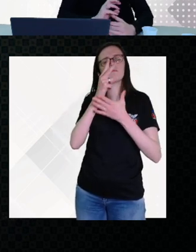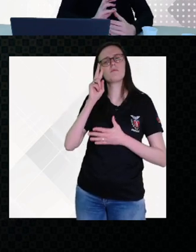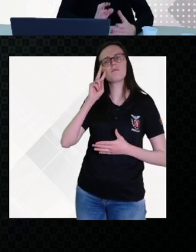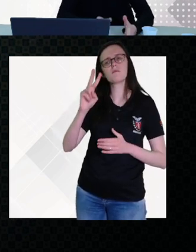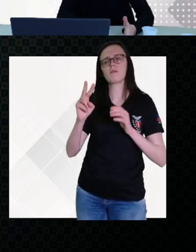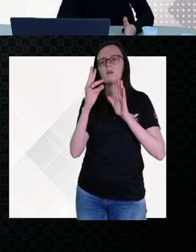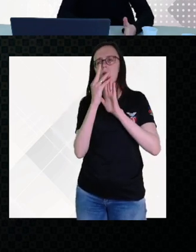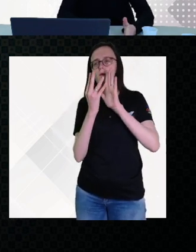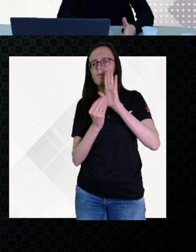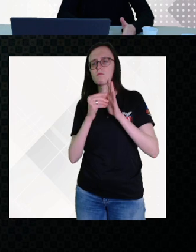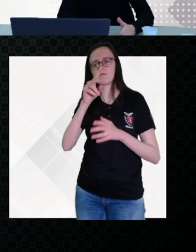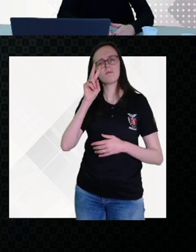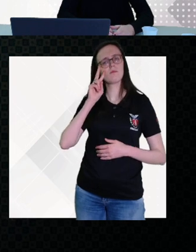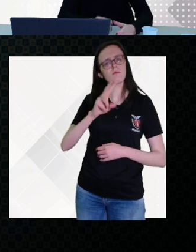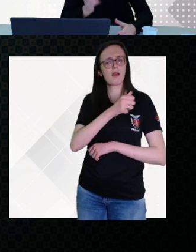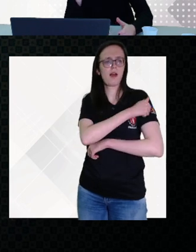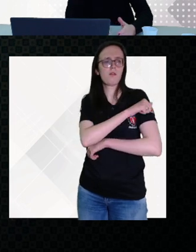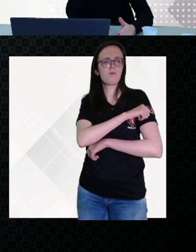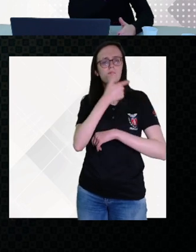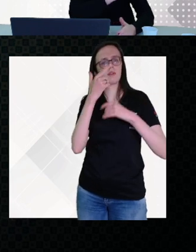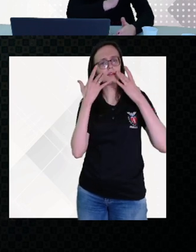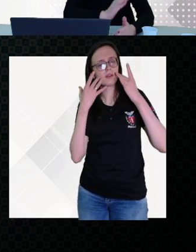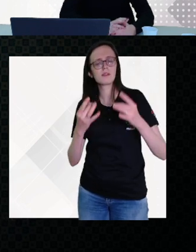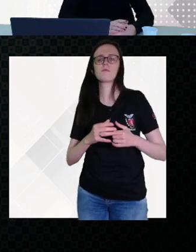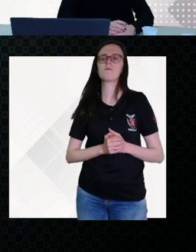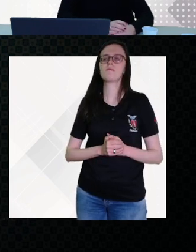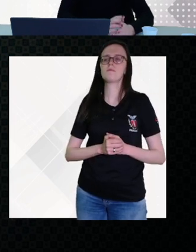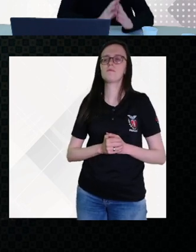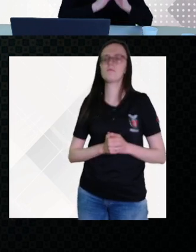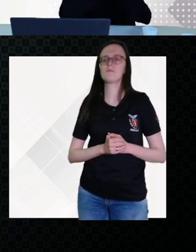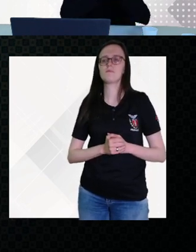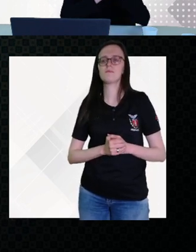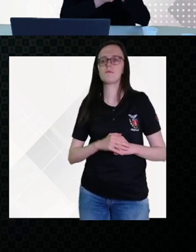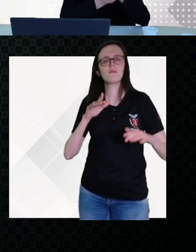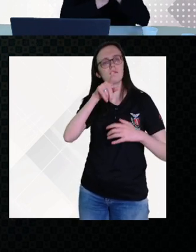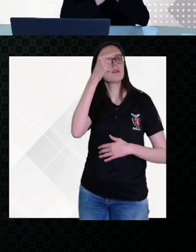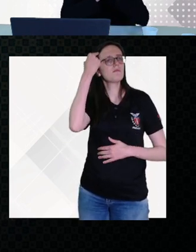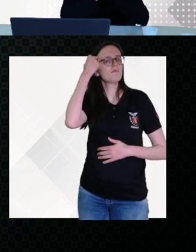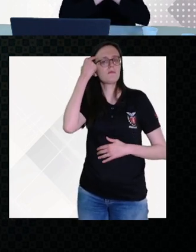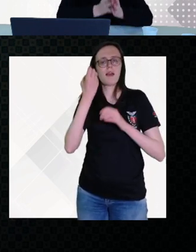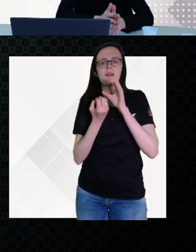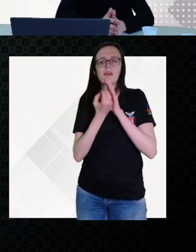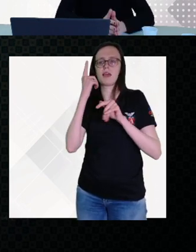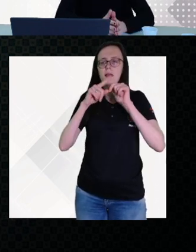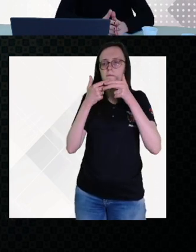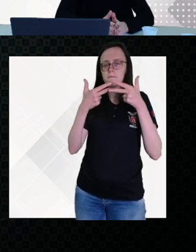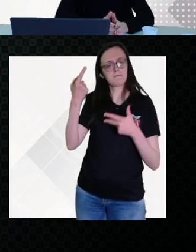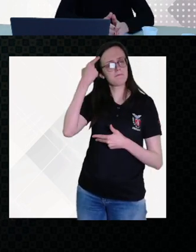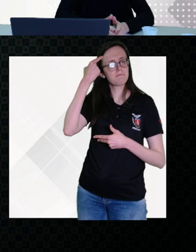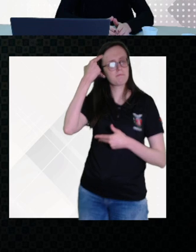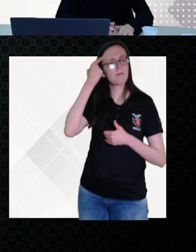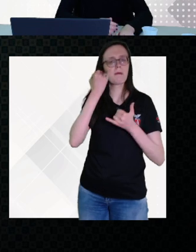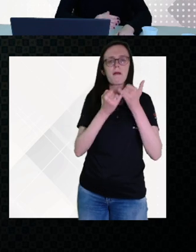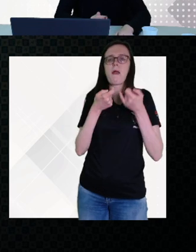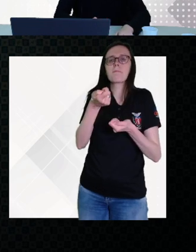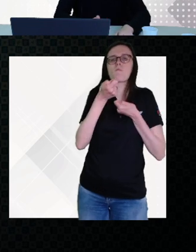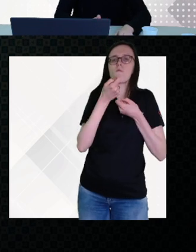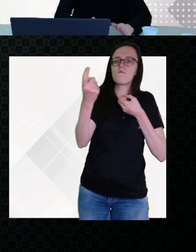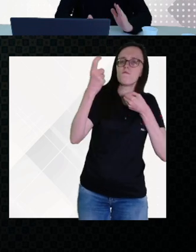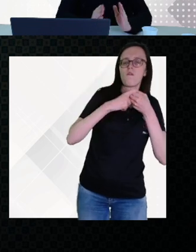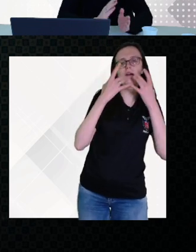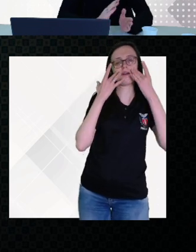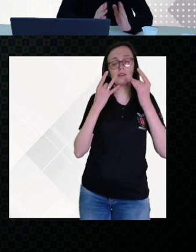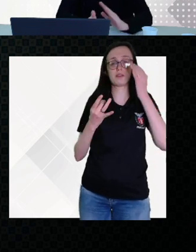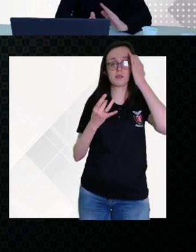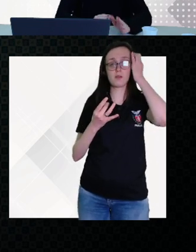conteúdo, aquele seu estudante está desatento, a gente precisa criar recursos para que ele volte, preste atenção, tá? Porque sem